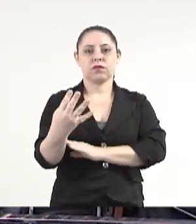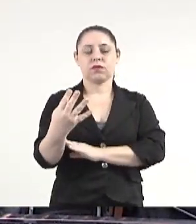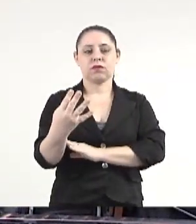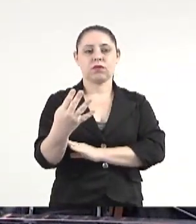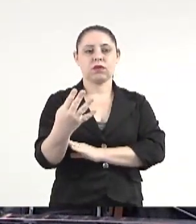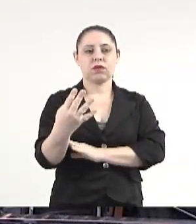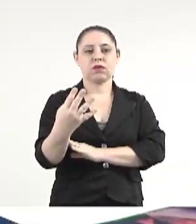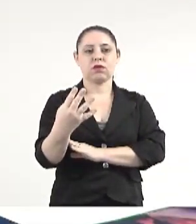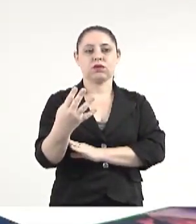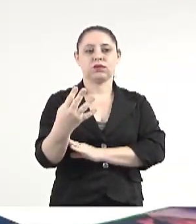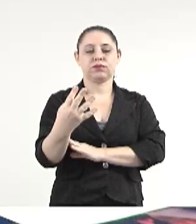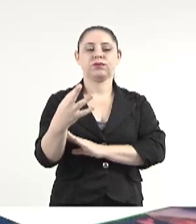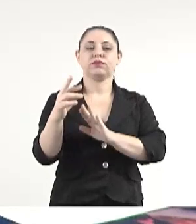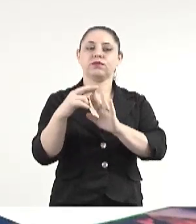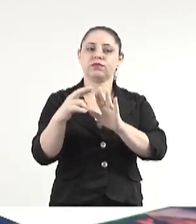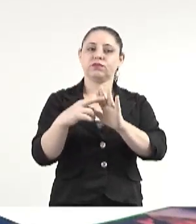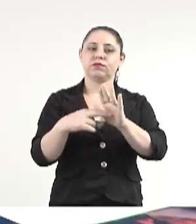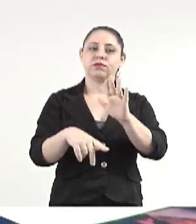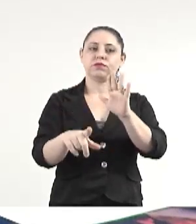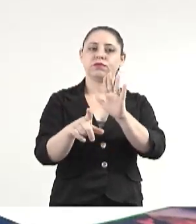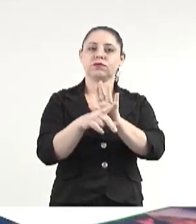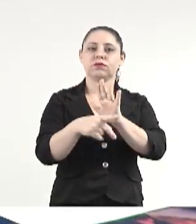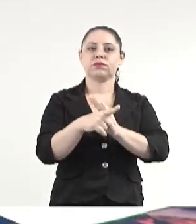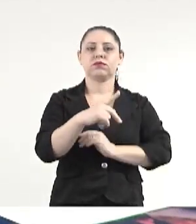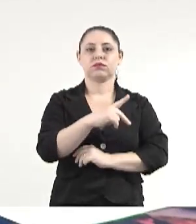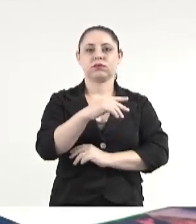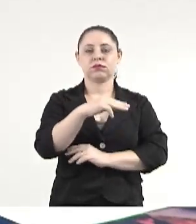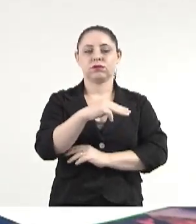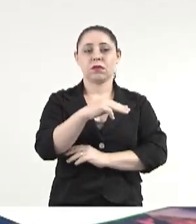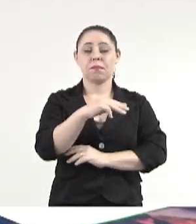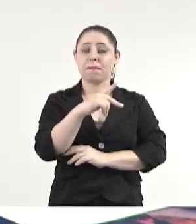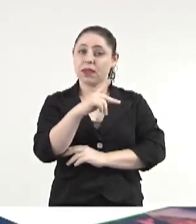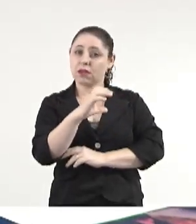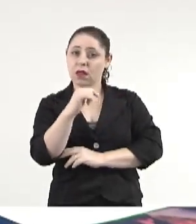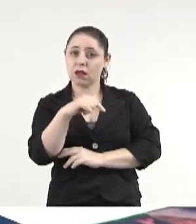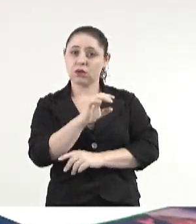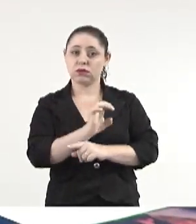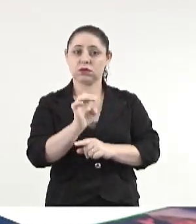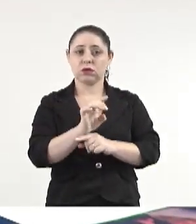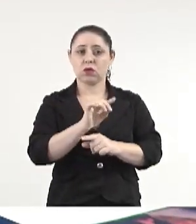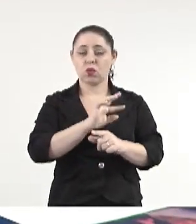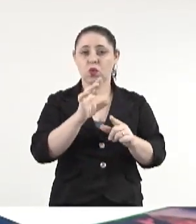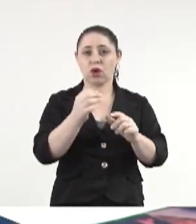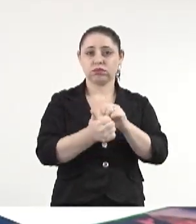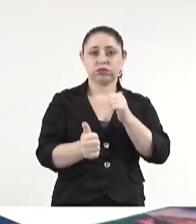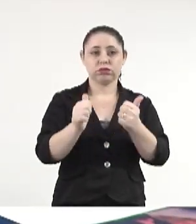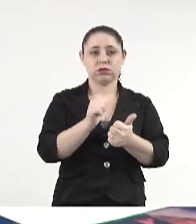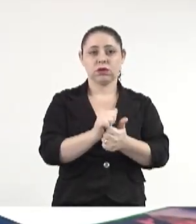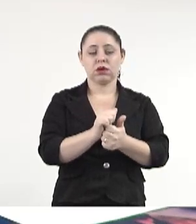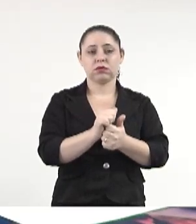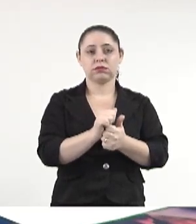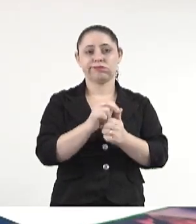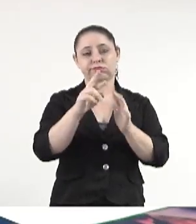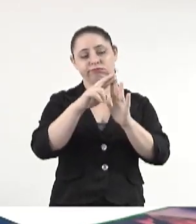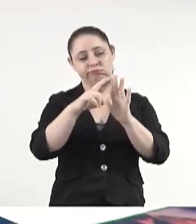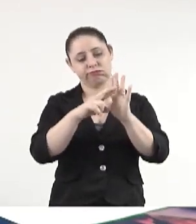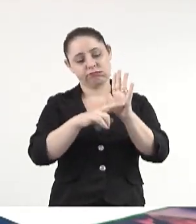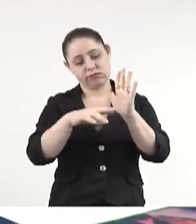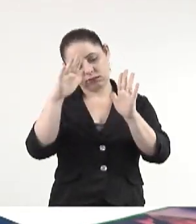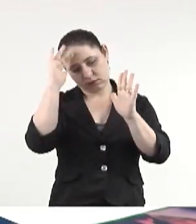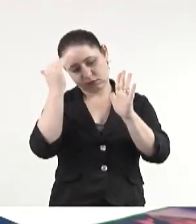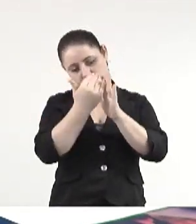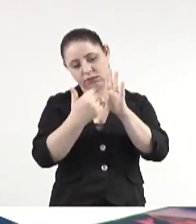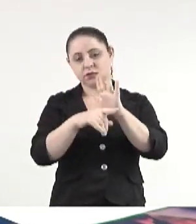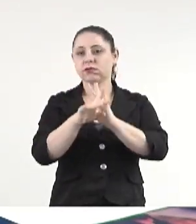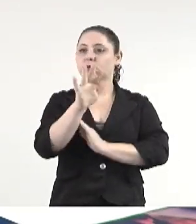114, nos termos específicos que dispõe sobre a Lei Orgânica da Polícia Civil do Estado de Mato Grosso do Sul, visando a adequação de exigências previstas na legislação federal. Parecer